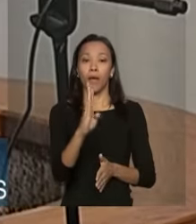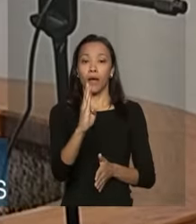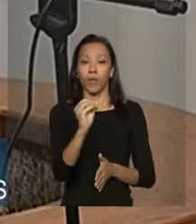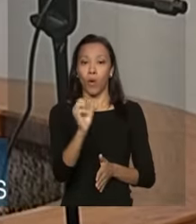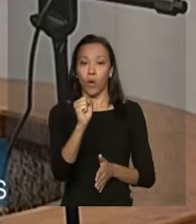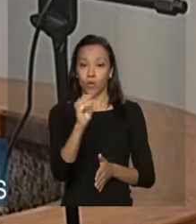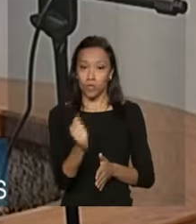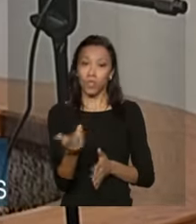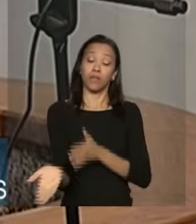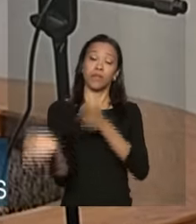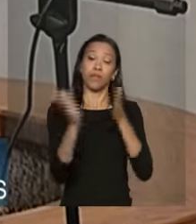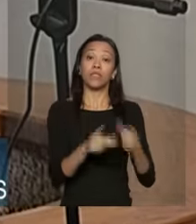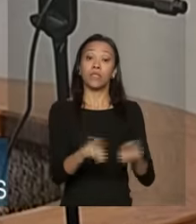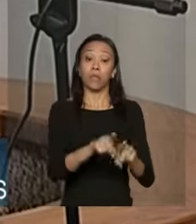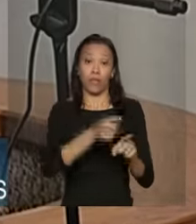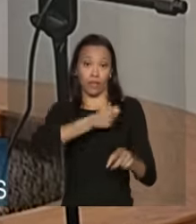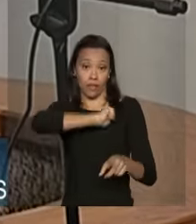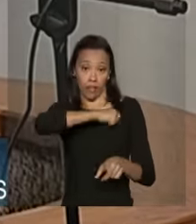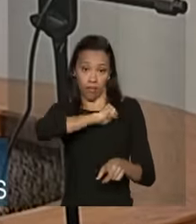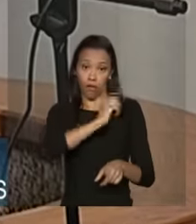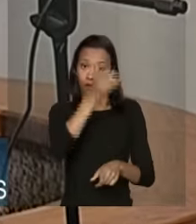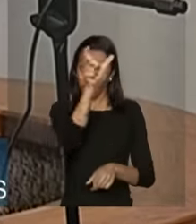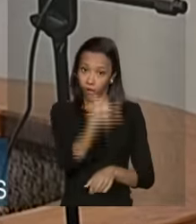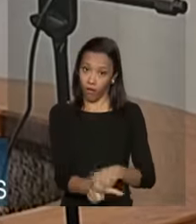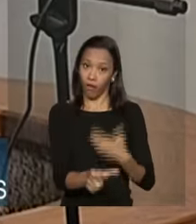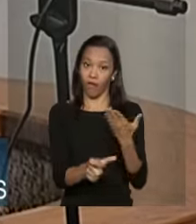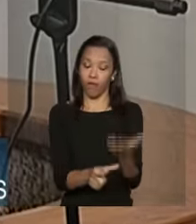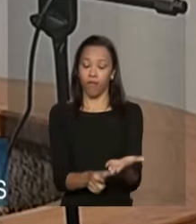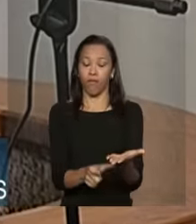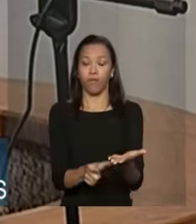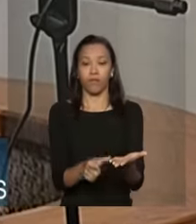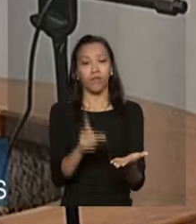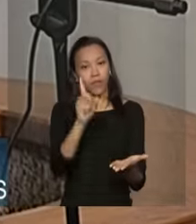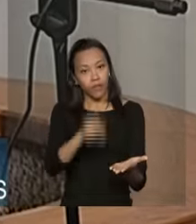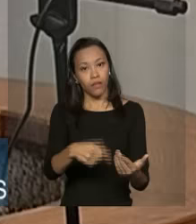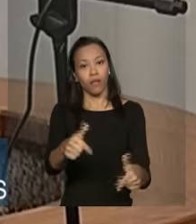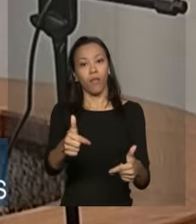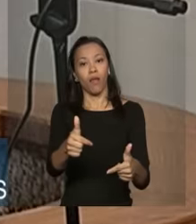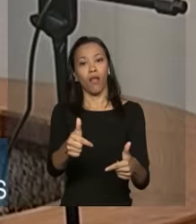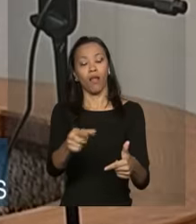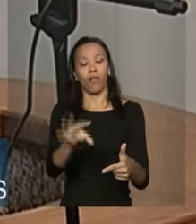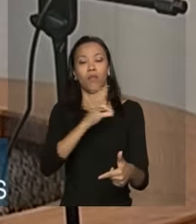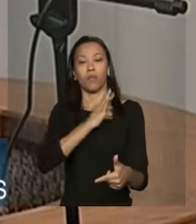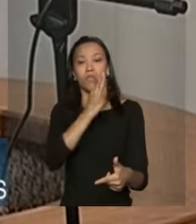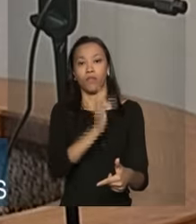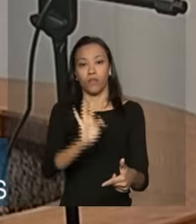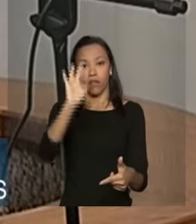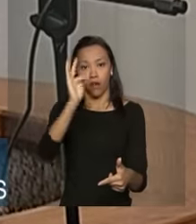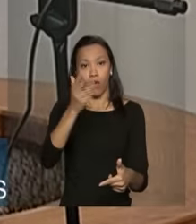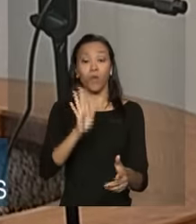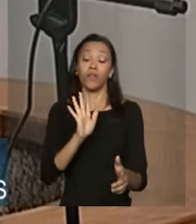delegado taet nosso parceiro da delegado da polícia federal e por fim minha companheira